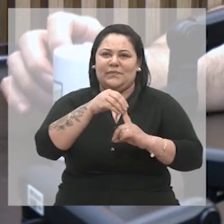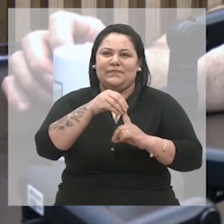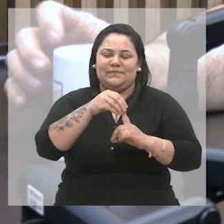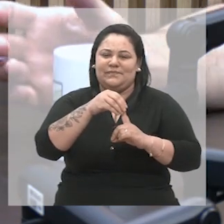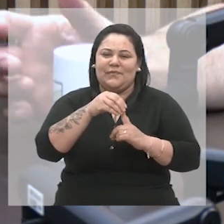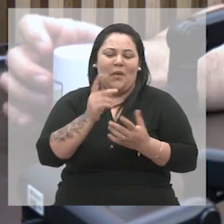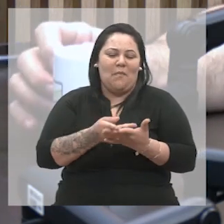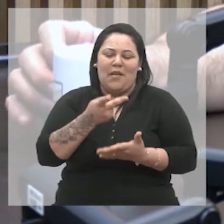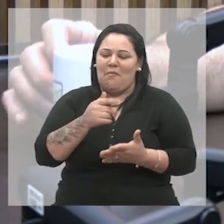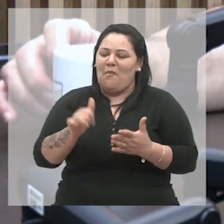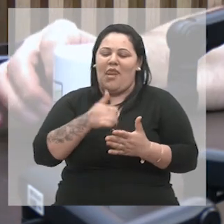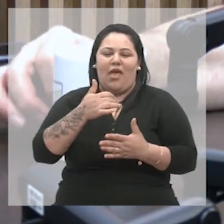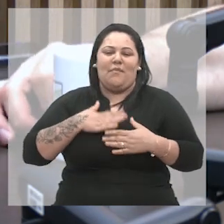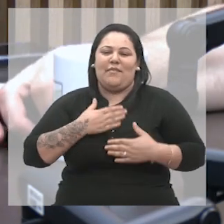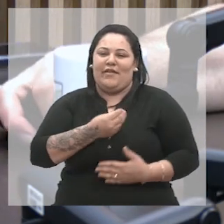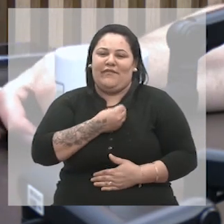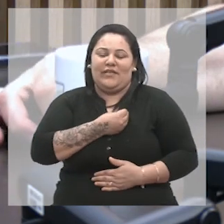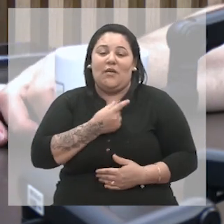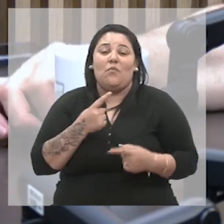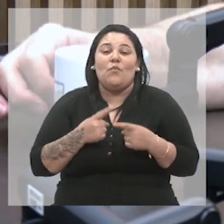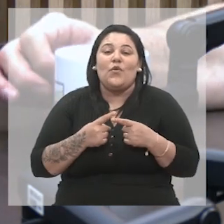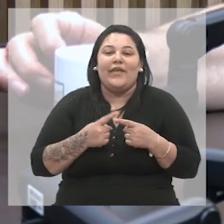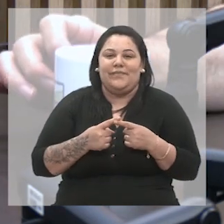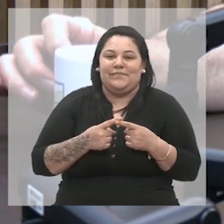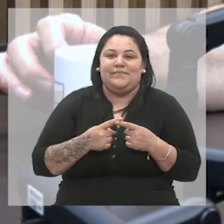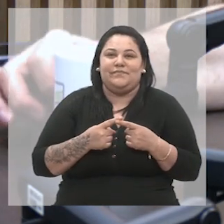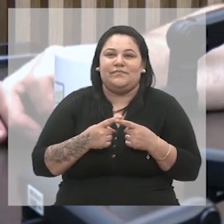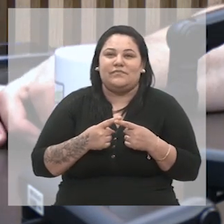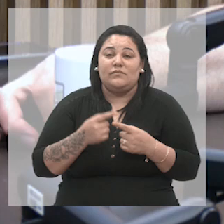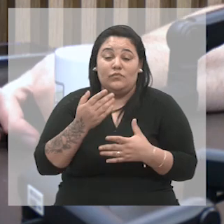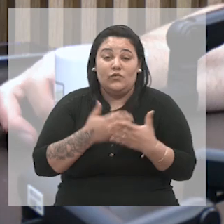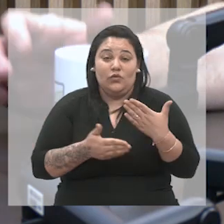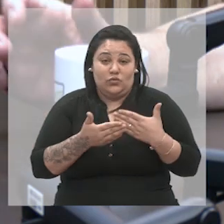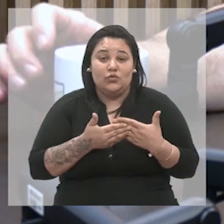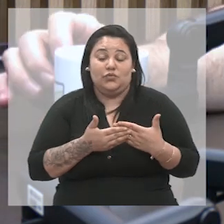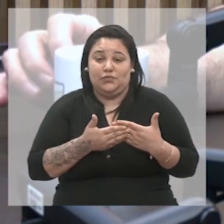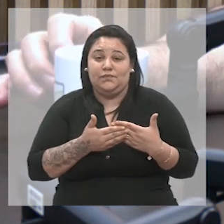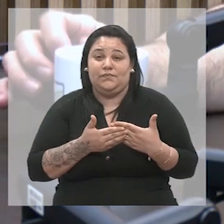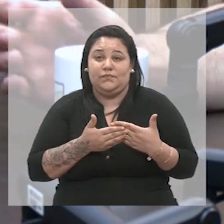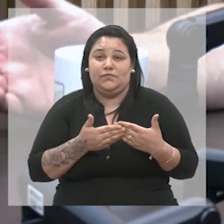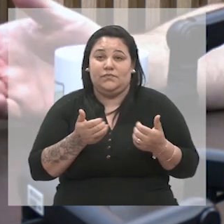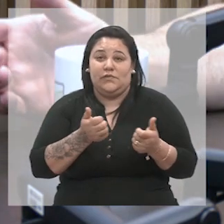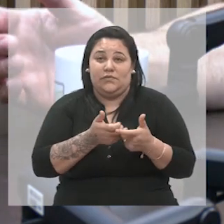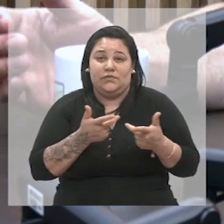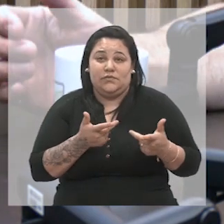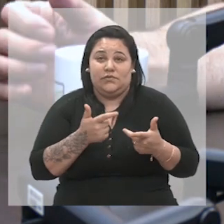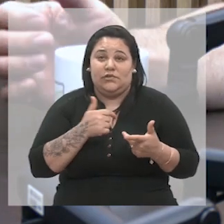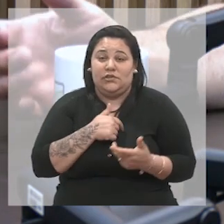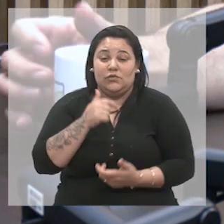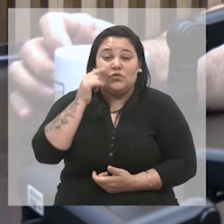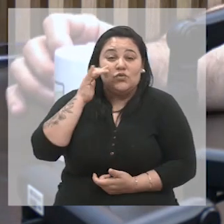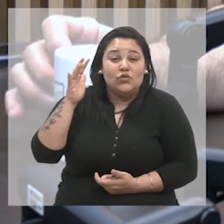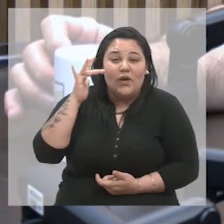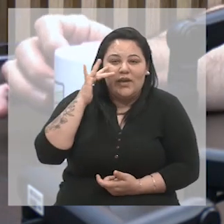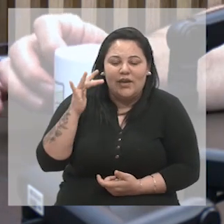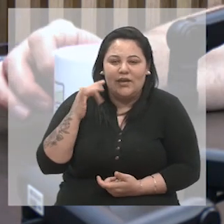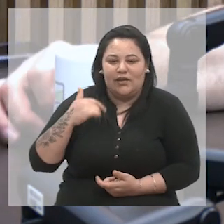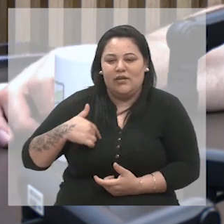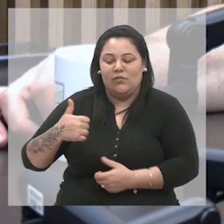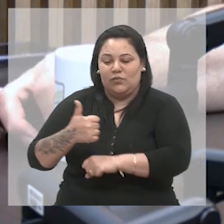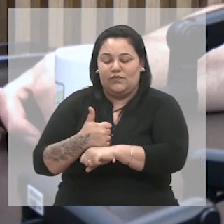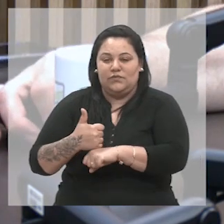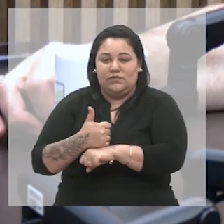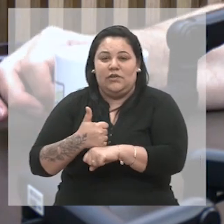meu troféu maior, né? Porque tudo que eu sonhei com